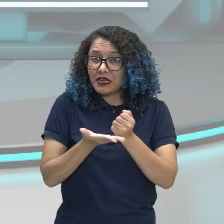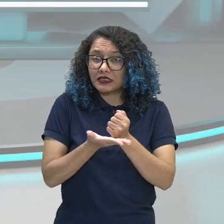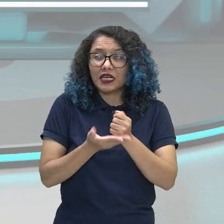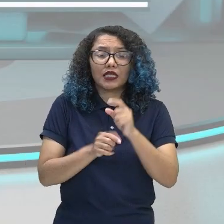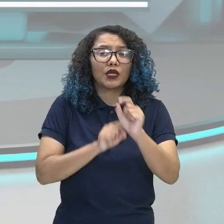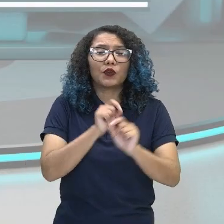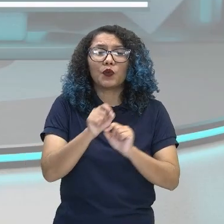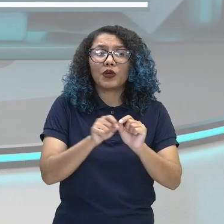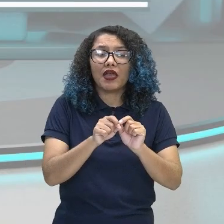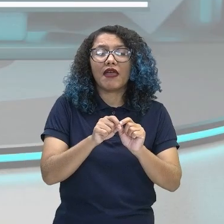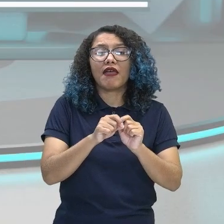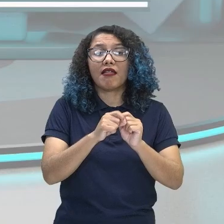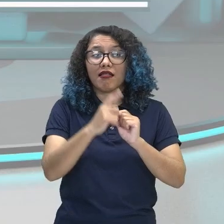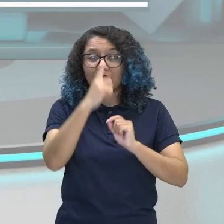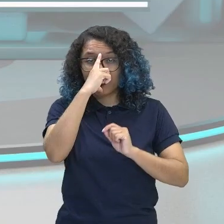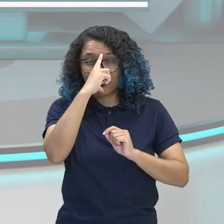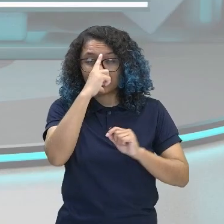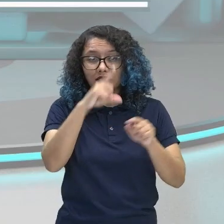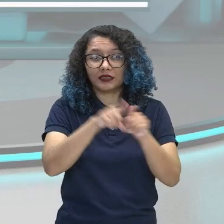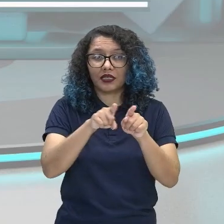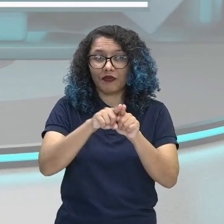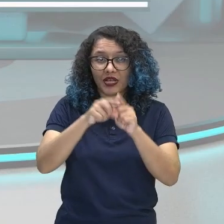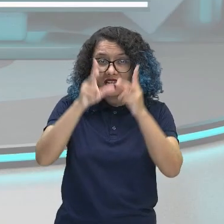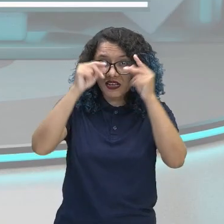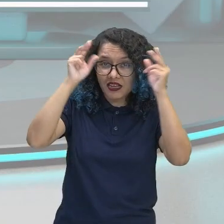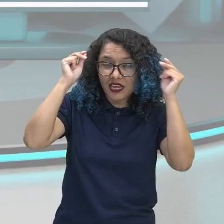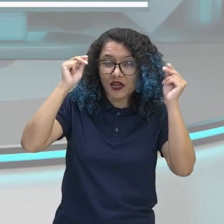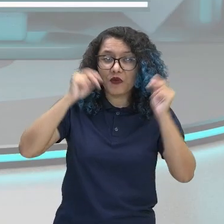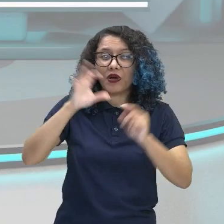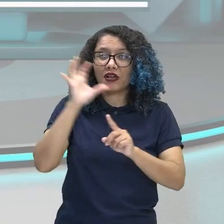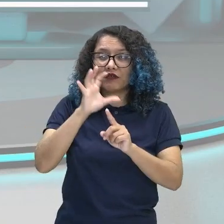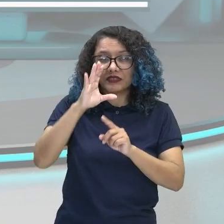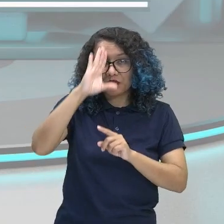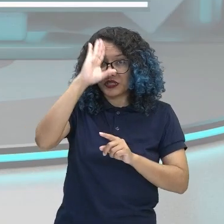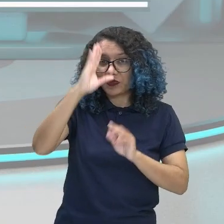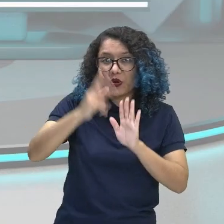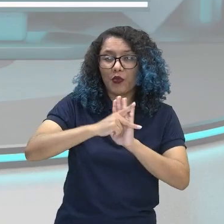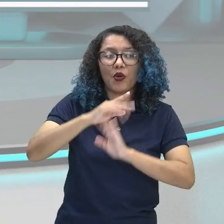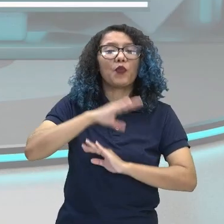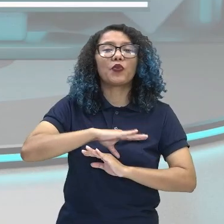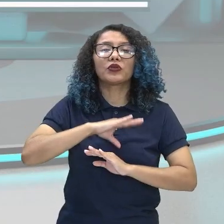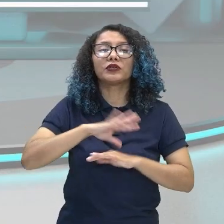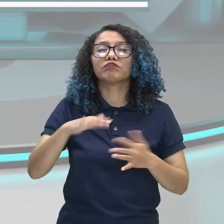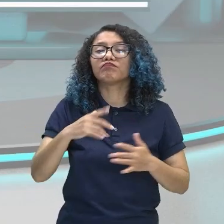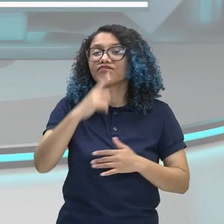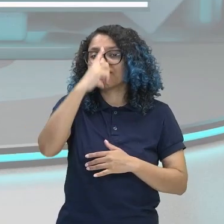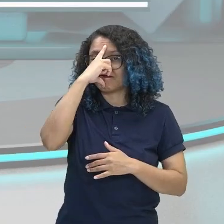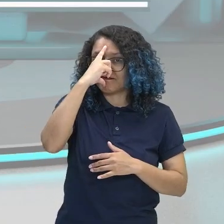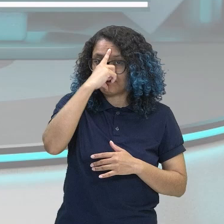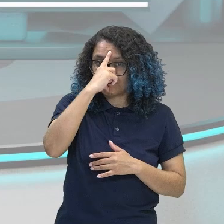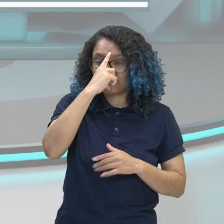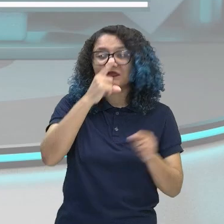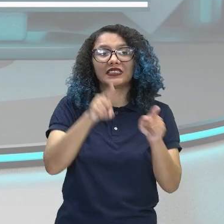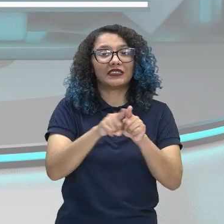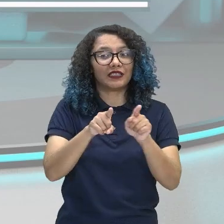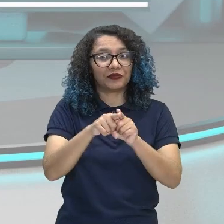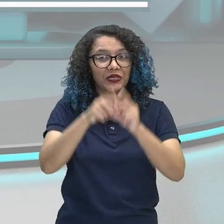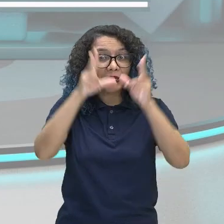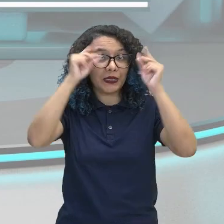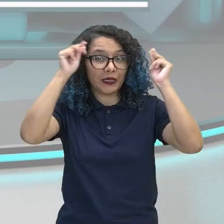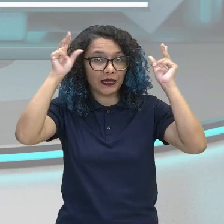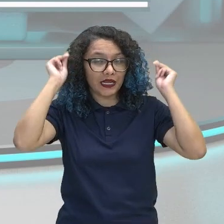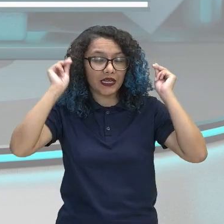e no grego. Então, a raiz principal da origem da língua portuguesa é o latim e o grego. E é claro